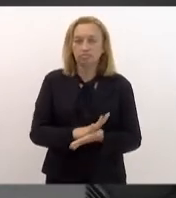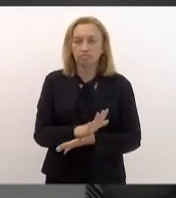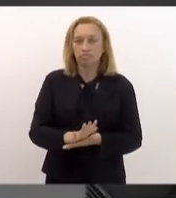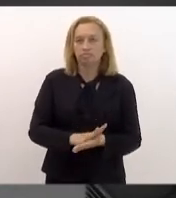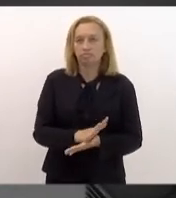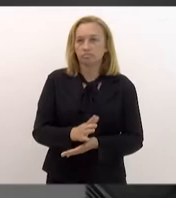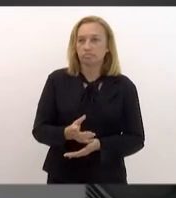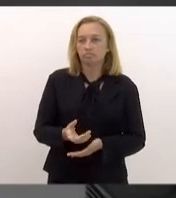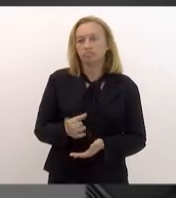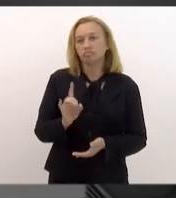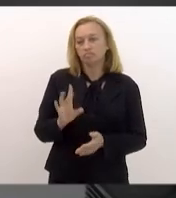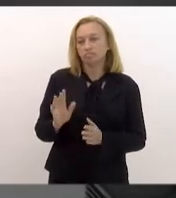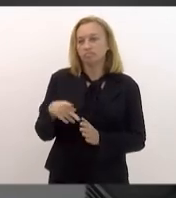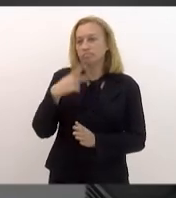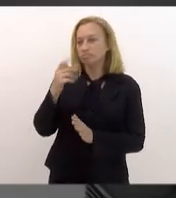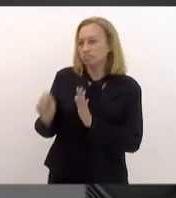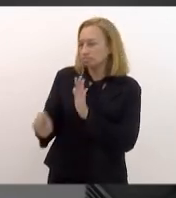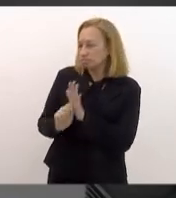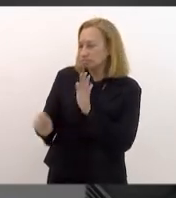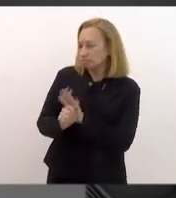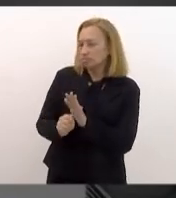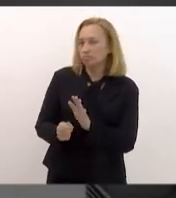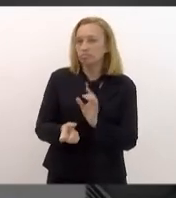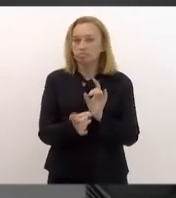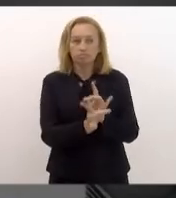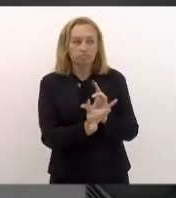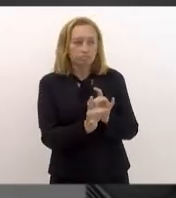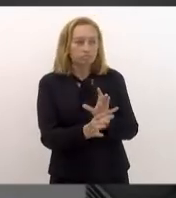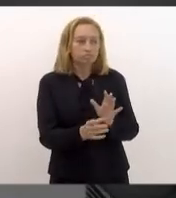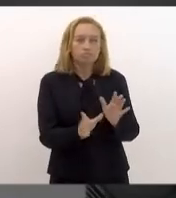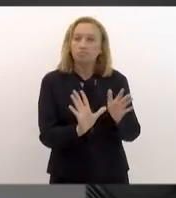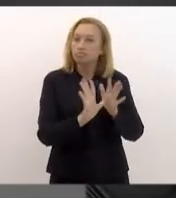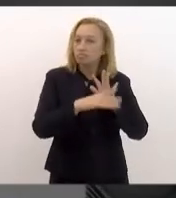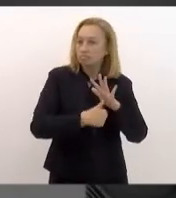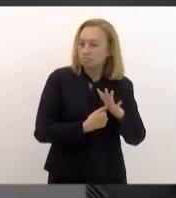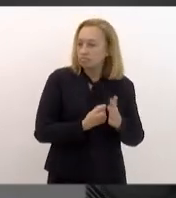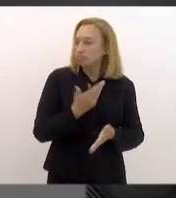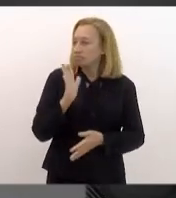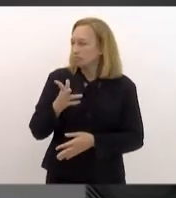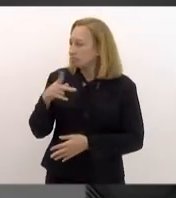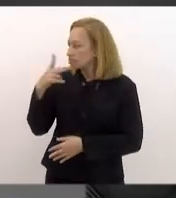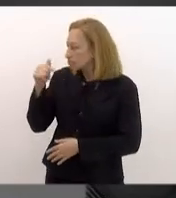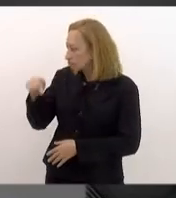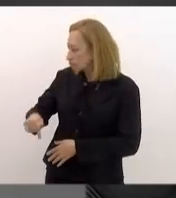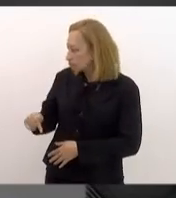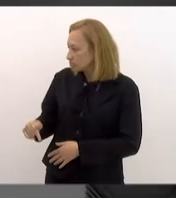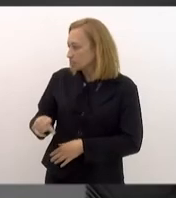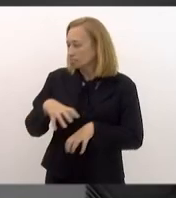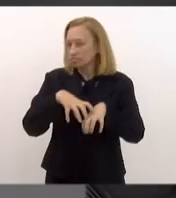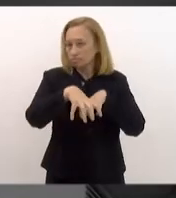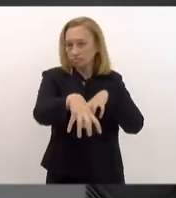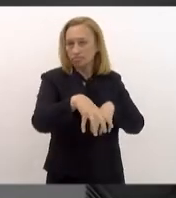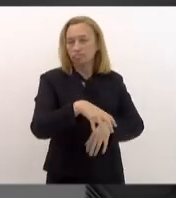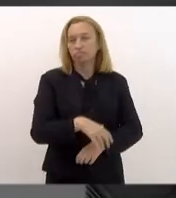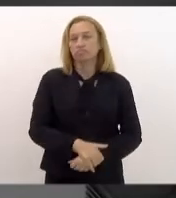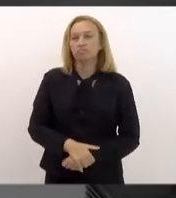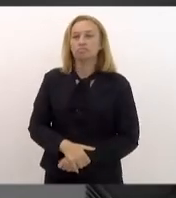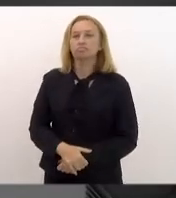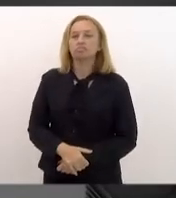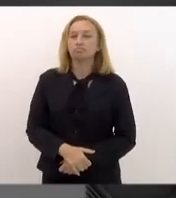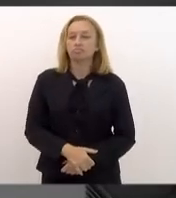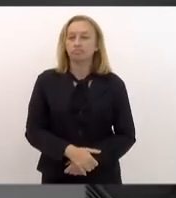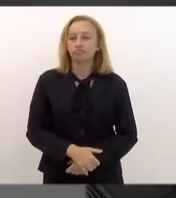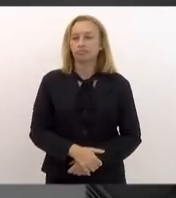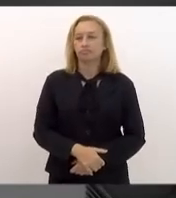sim, em Cracolândia, assalto para caramba, como uma pessoa já disse ali, que estão remotamente falando. E,